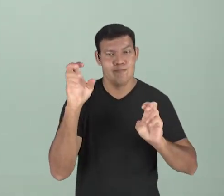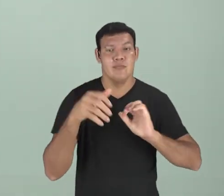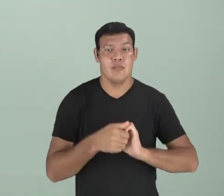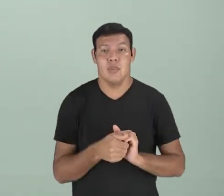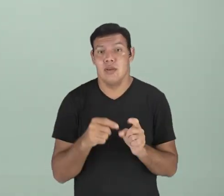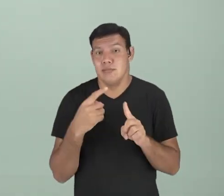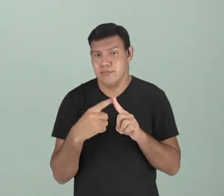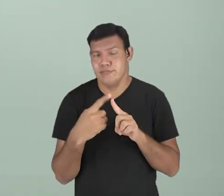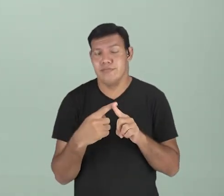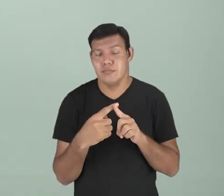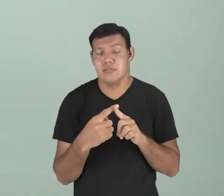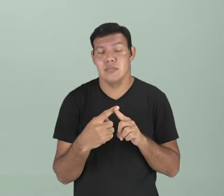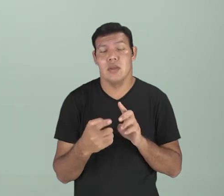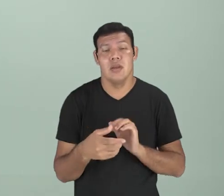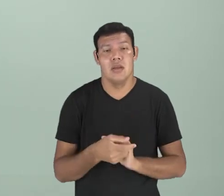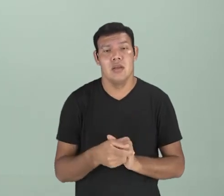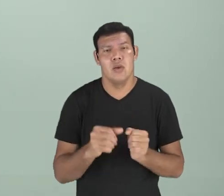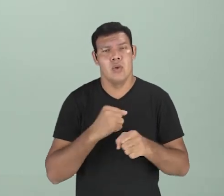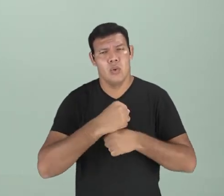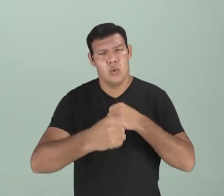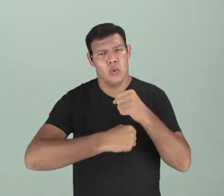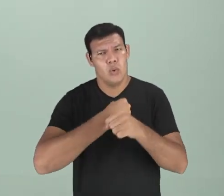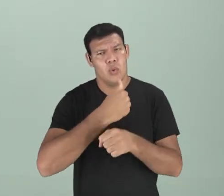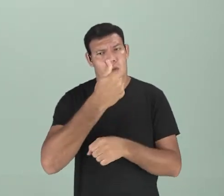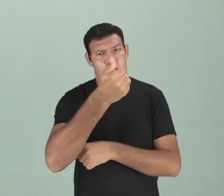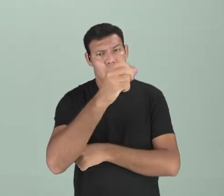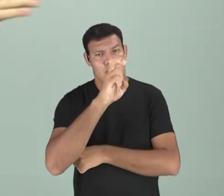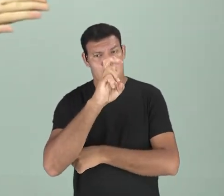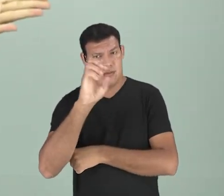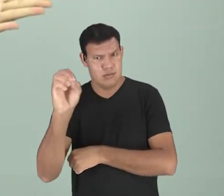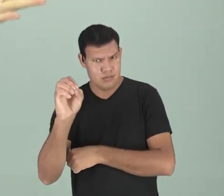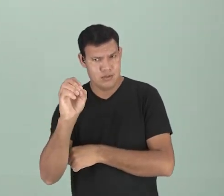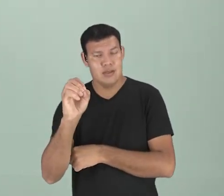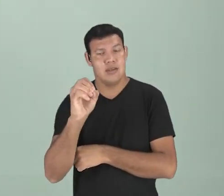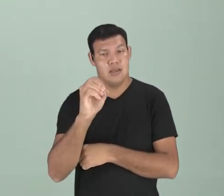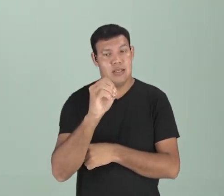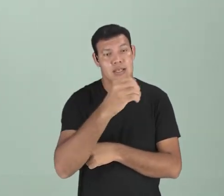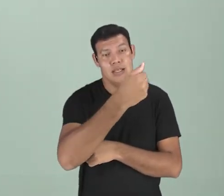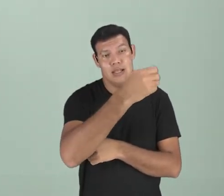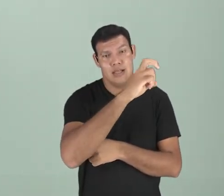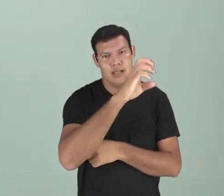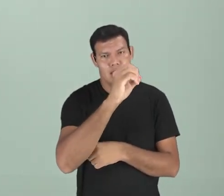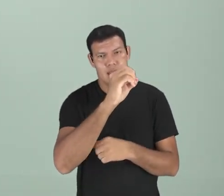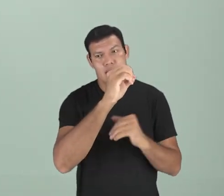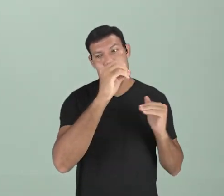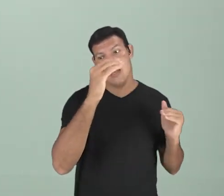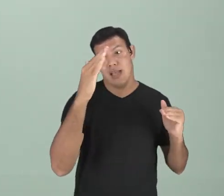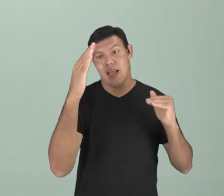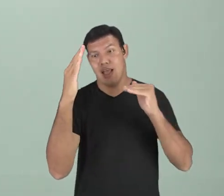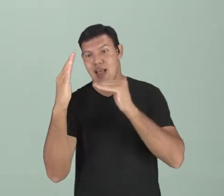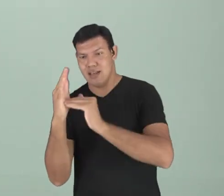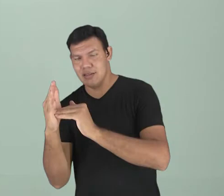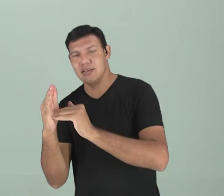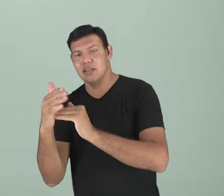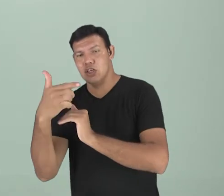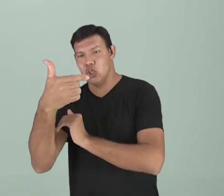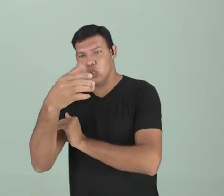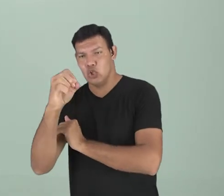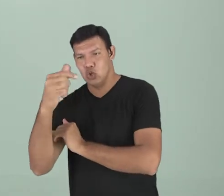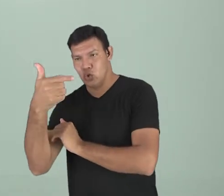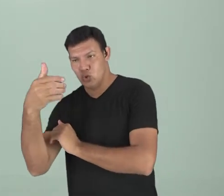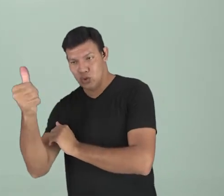quê, no ano de 1500. Então, de 1500 até o ano de 2021, que é o ano que a gente